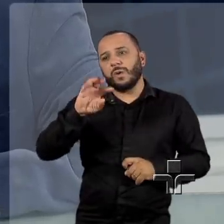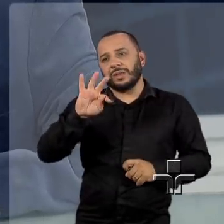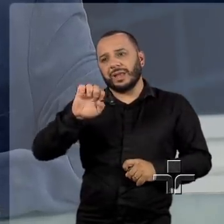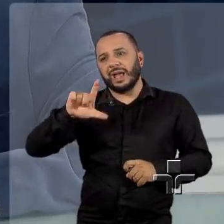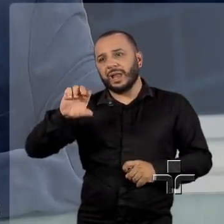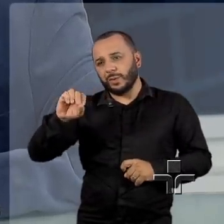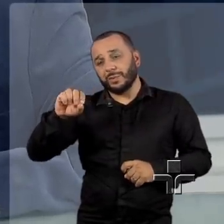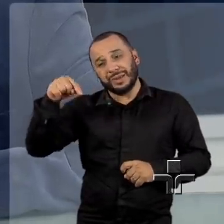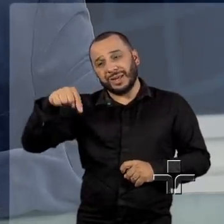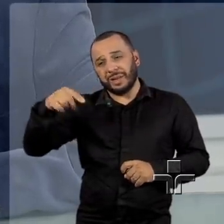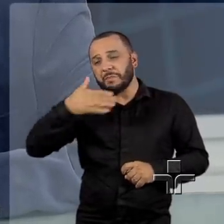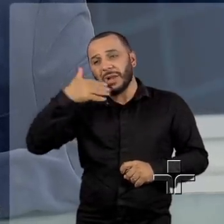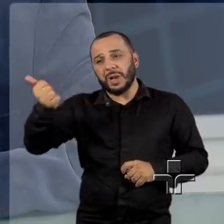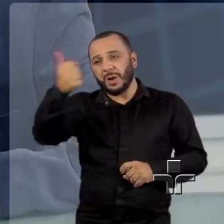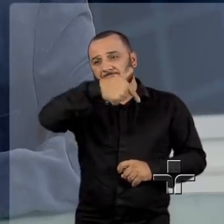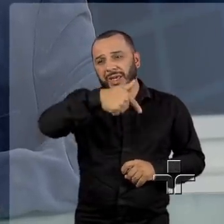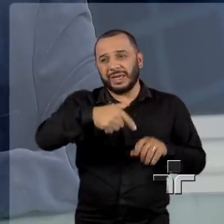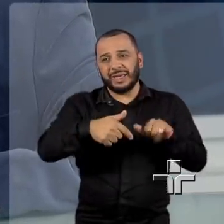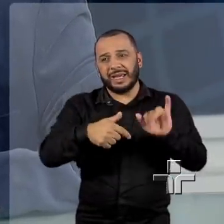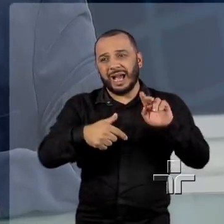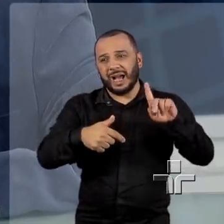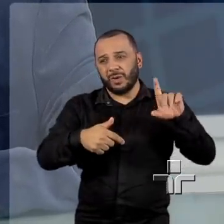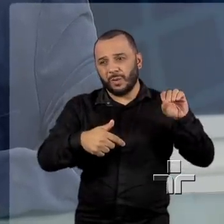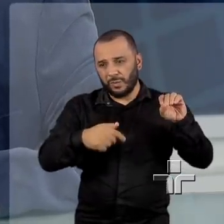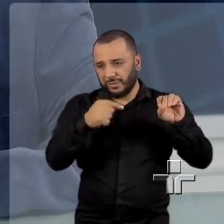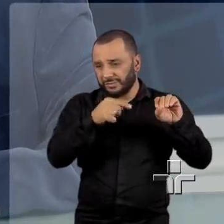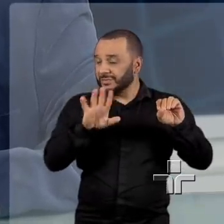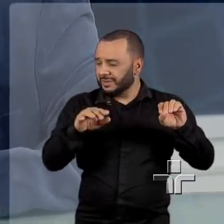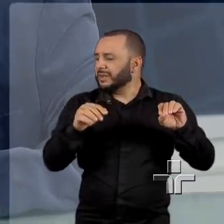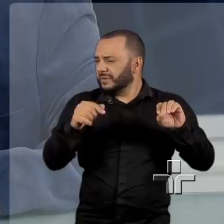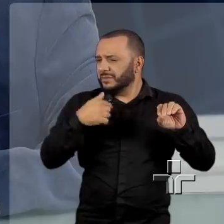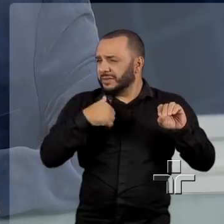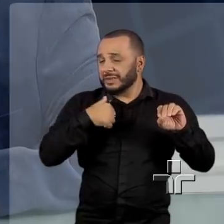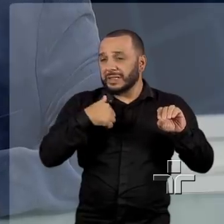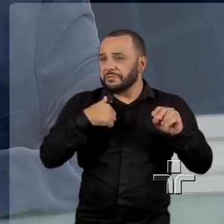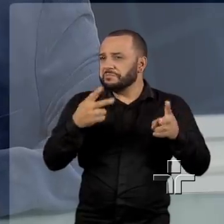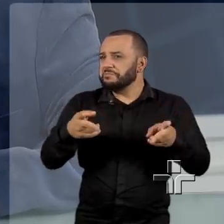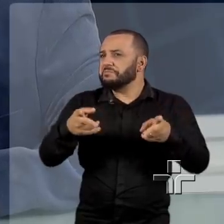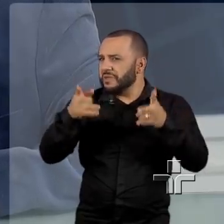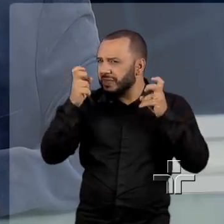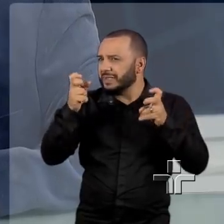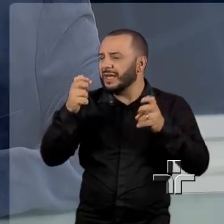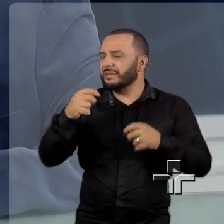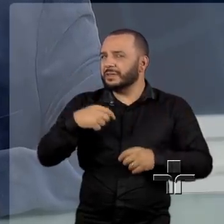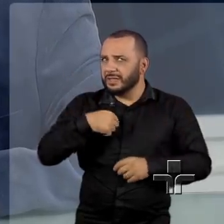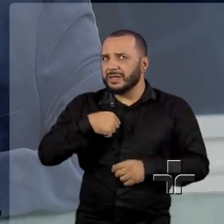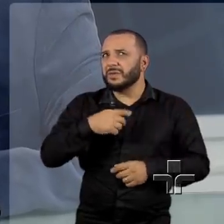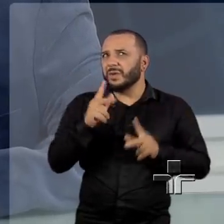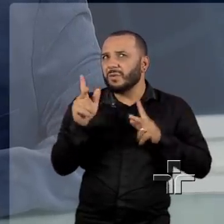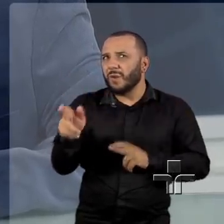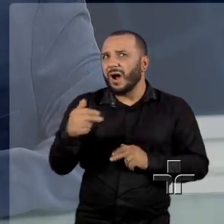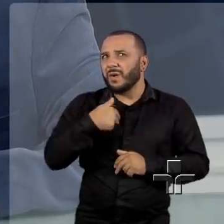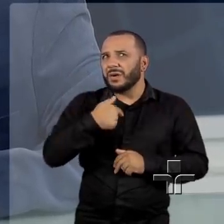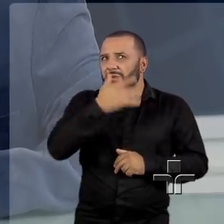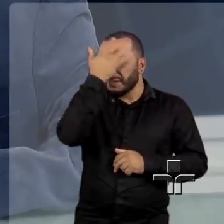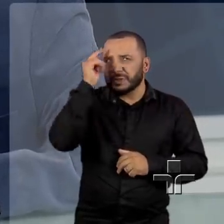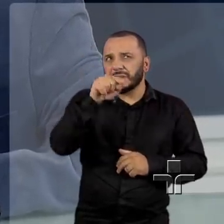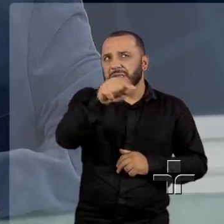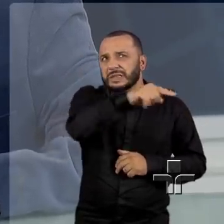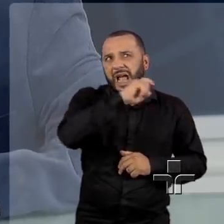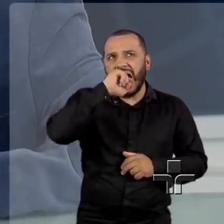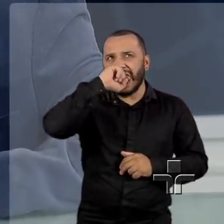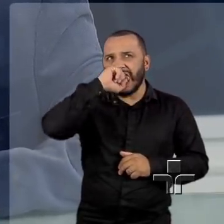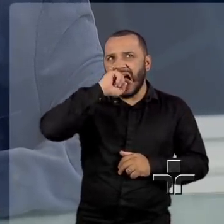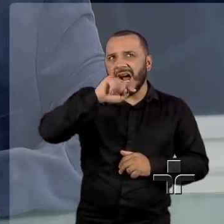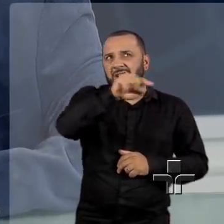ele, e quando você leva o aluno a perceber que ele conhece pessoas de quem ele tem inveja, já conheceu, talvez